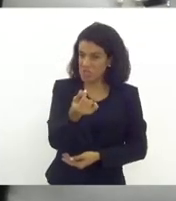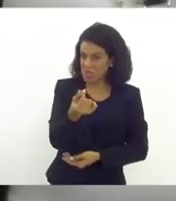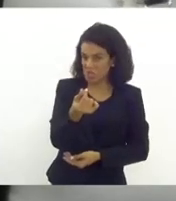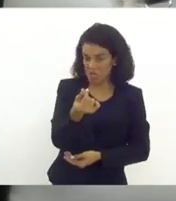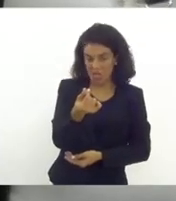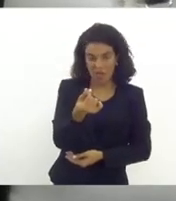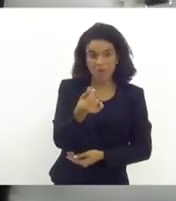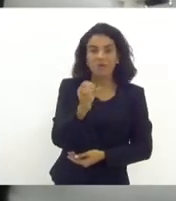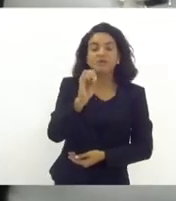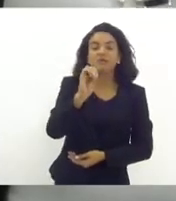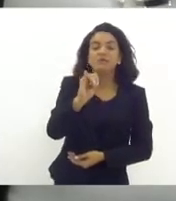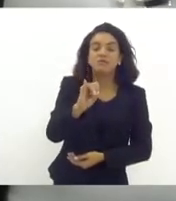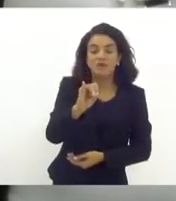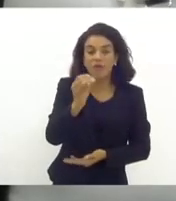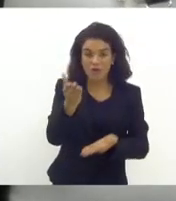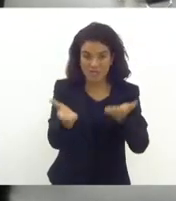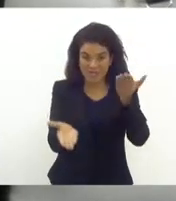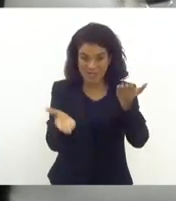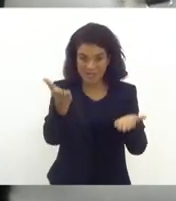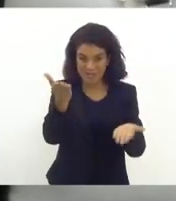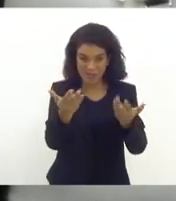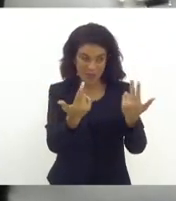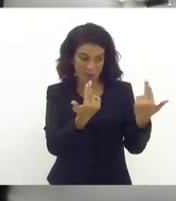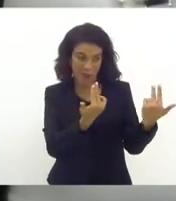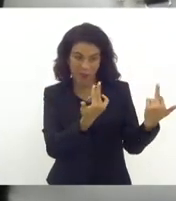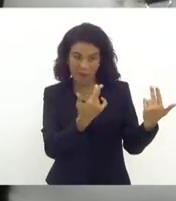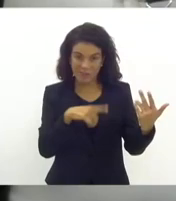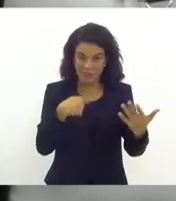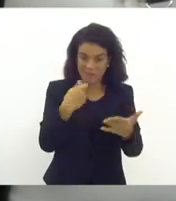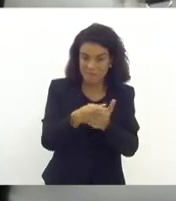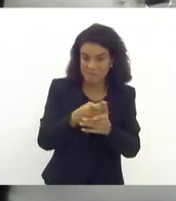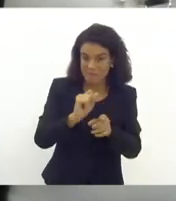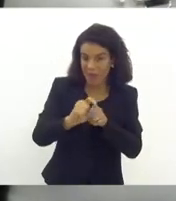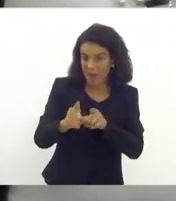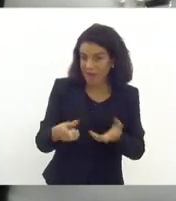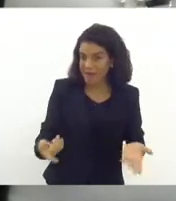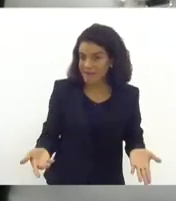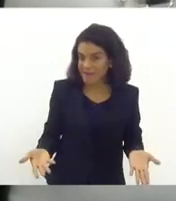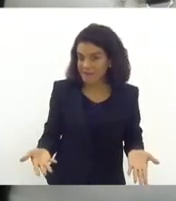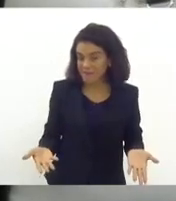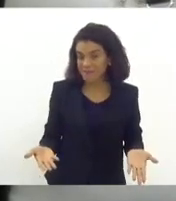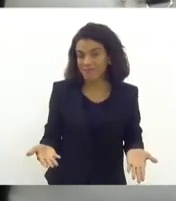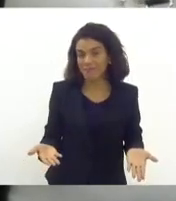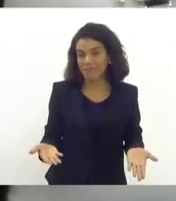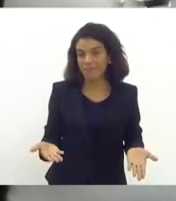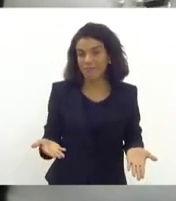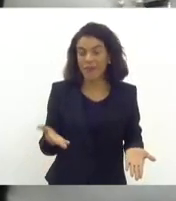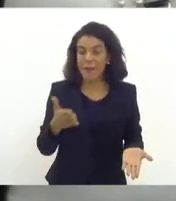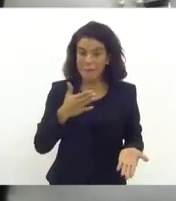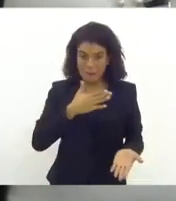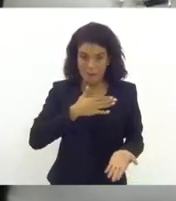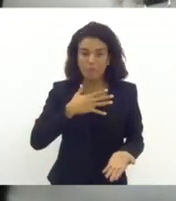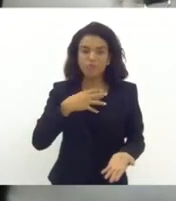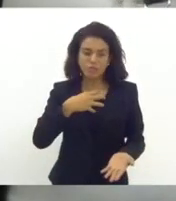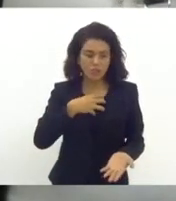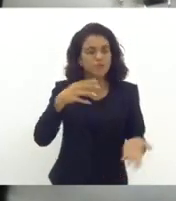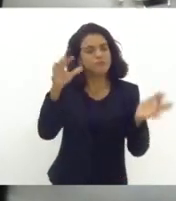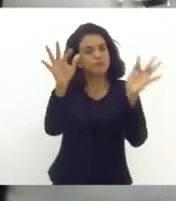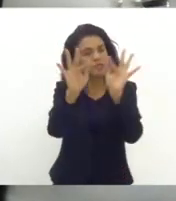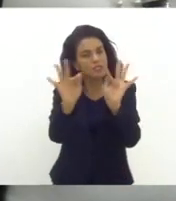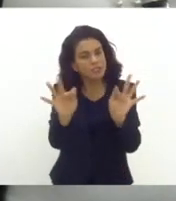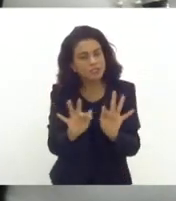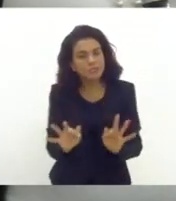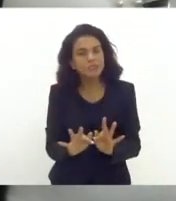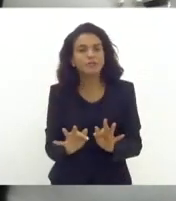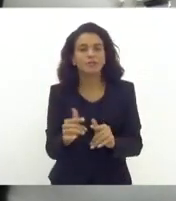taxa se fosse proporcional que a gente tem que pagar então a minha felicidade é